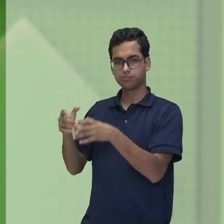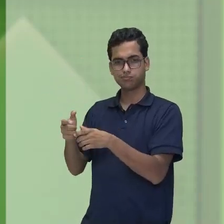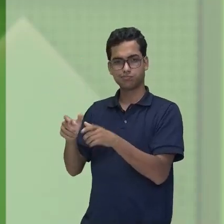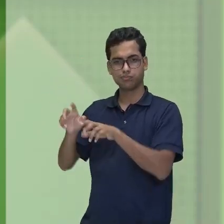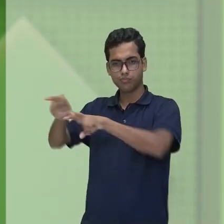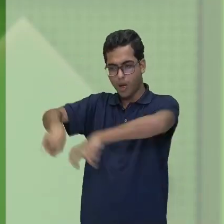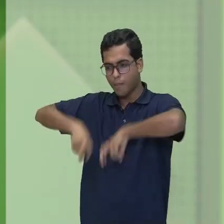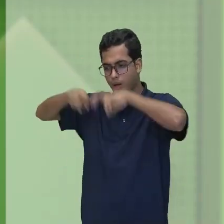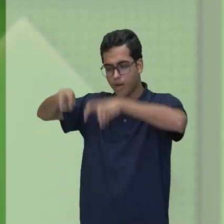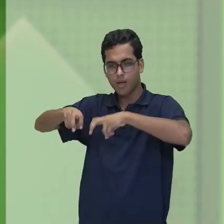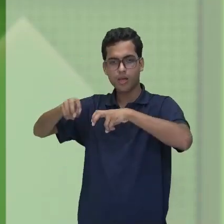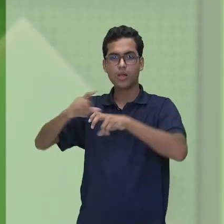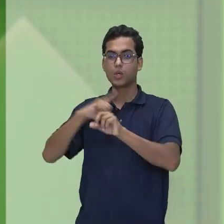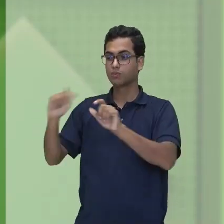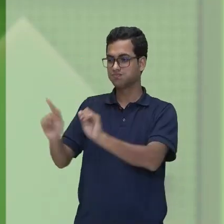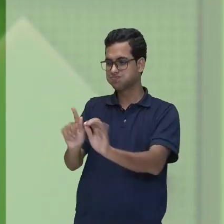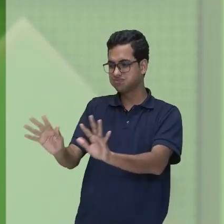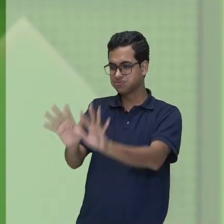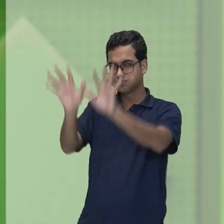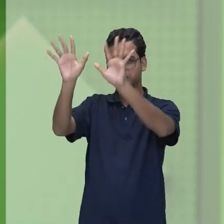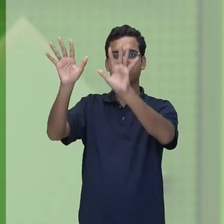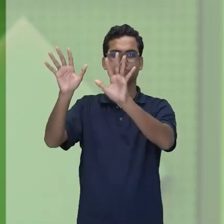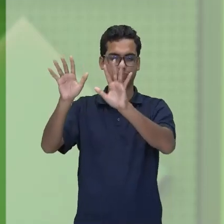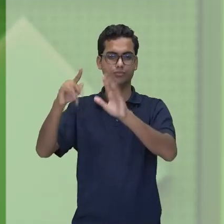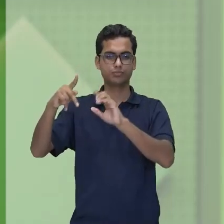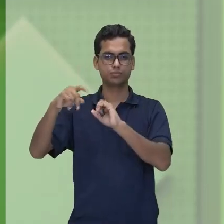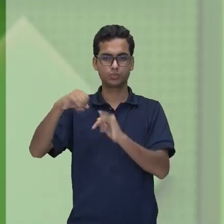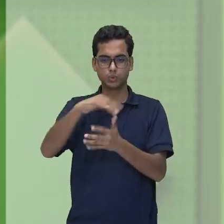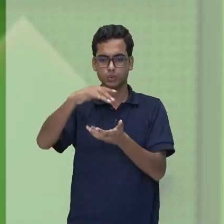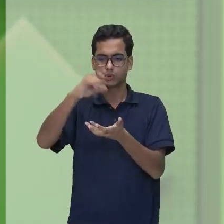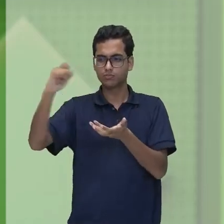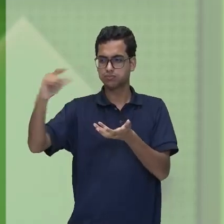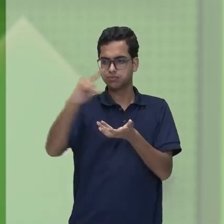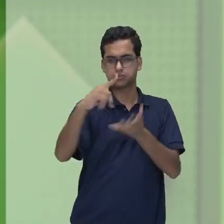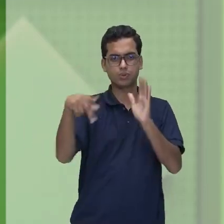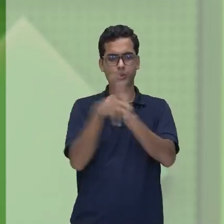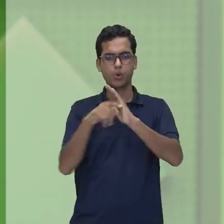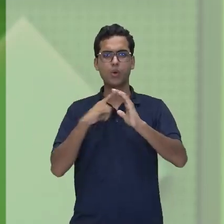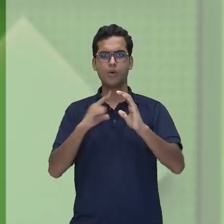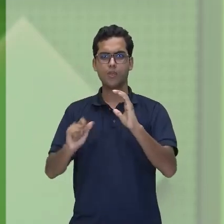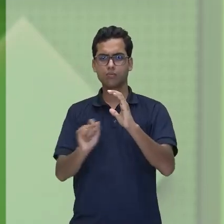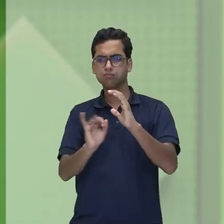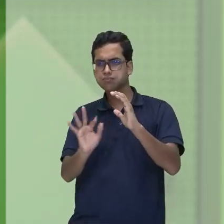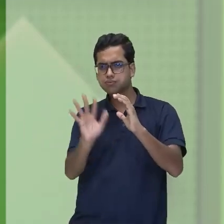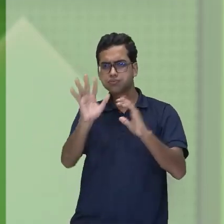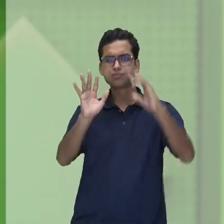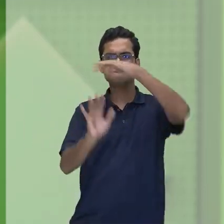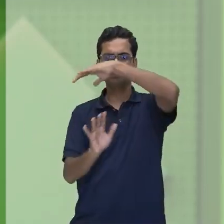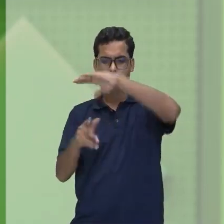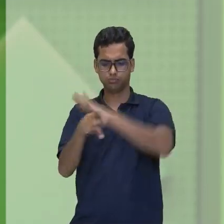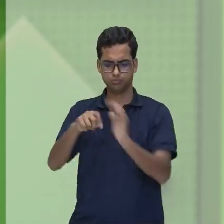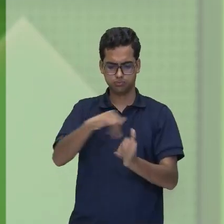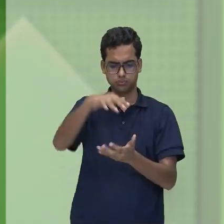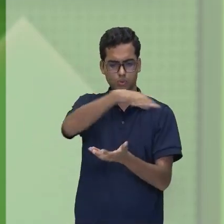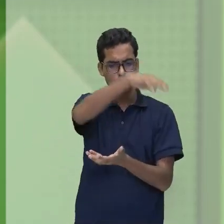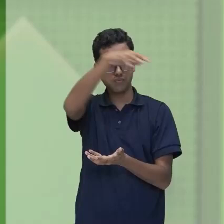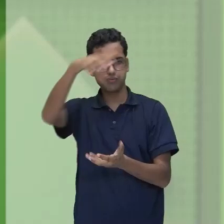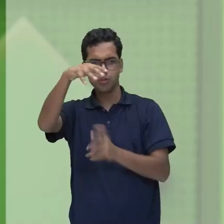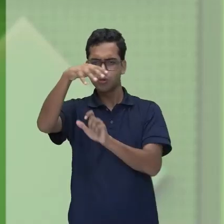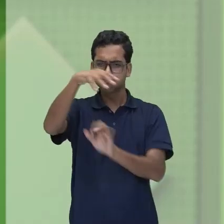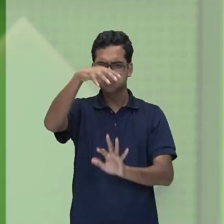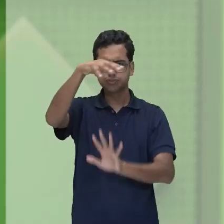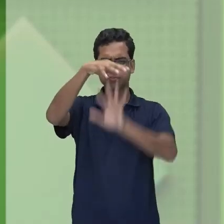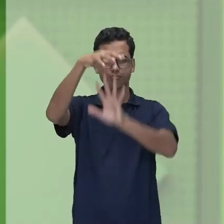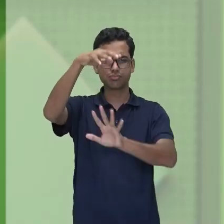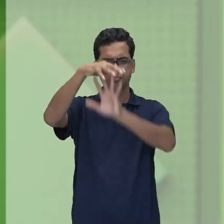gases somados vão bloquear ali a nossa atmosfera e impedir que essa reflexão da luz do sol saia, né, do